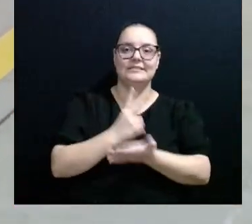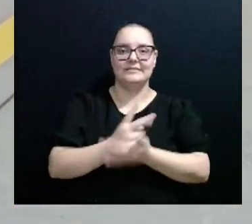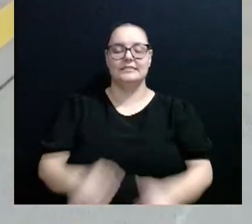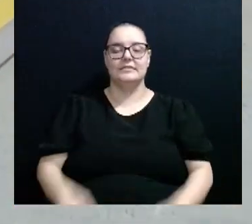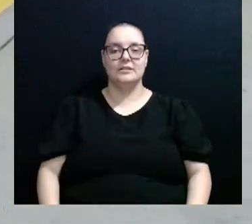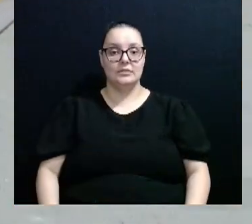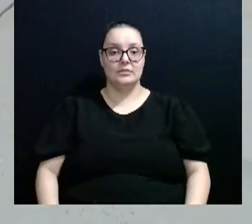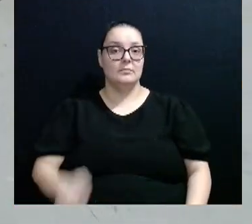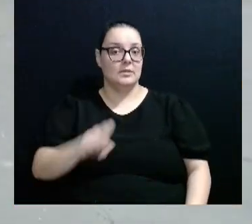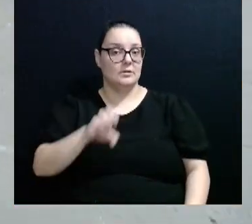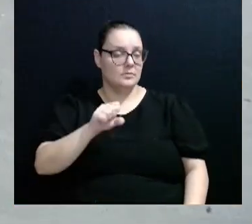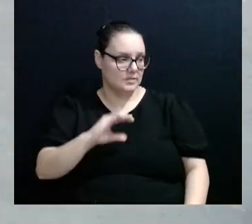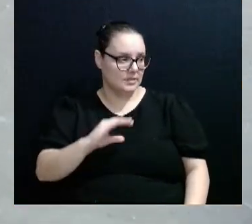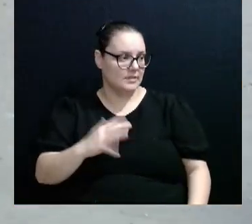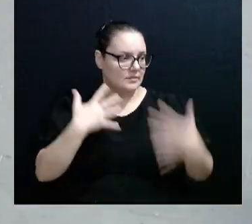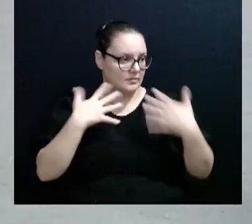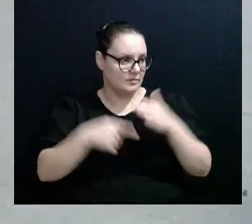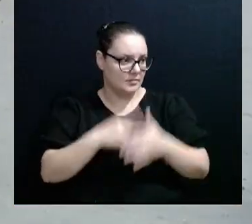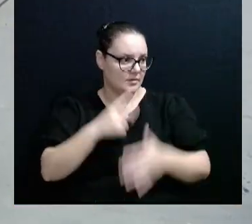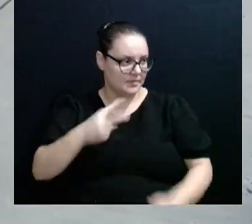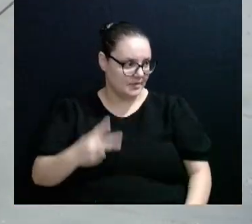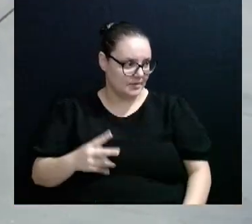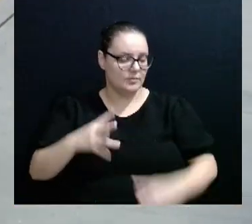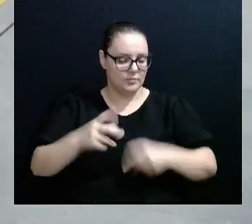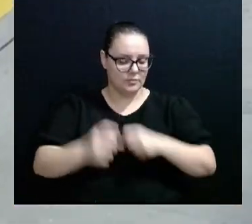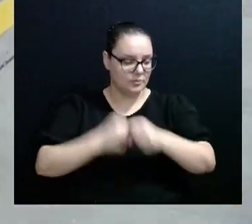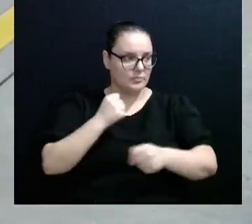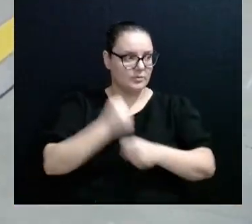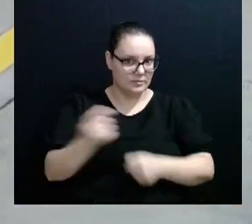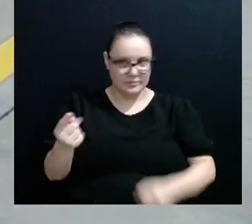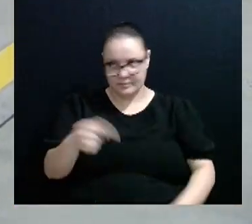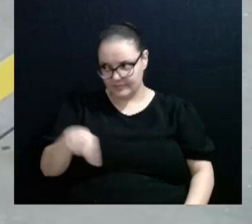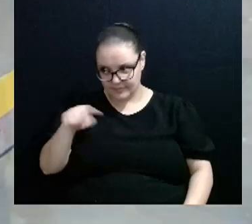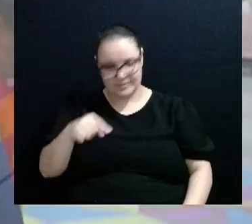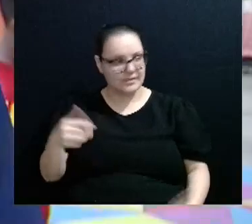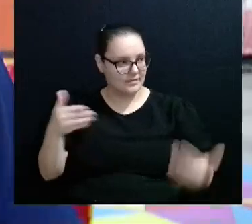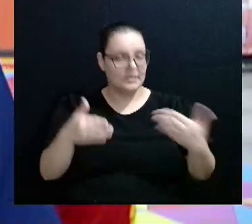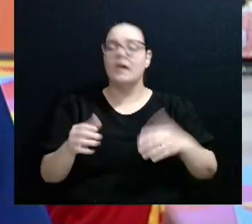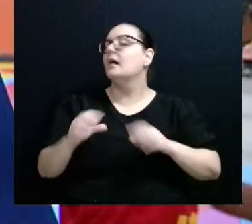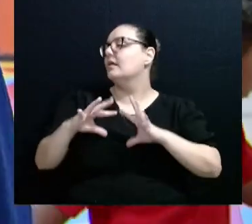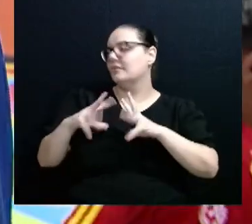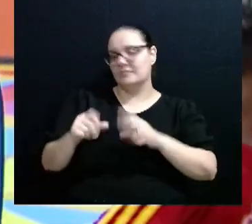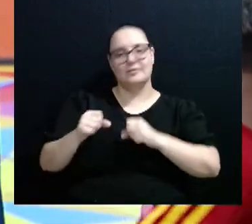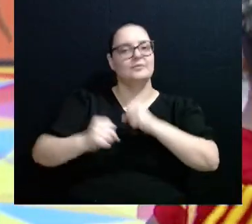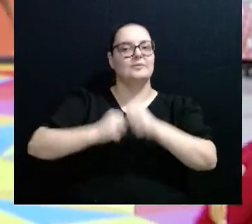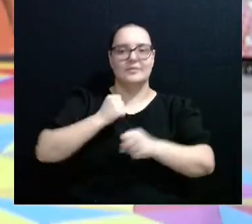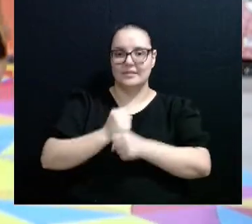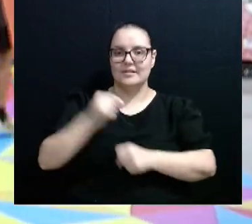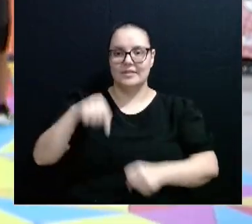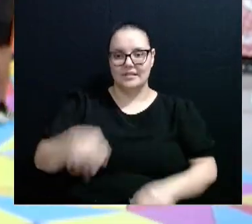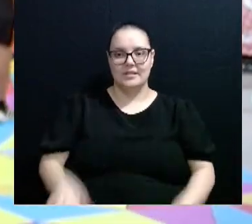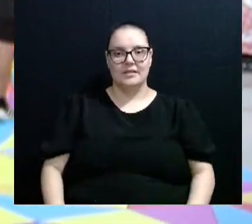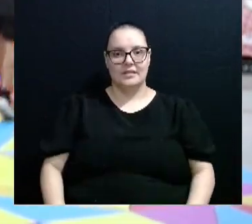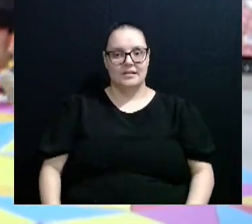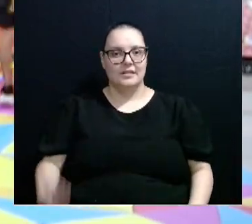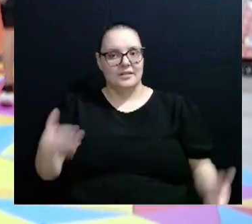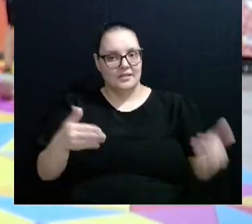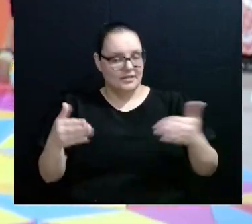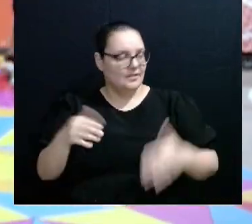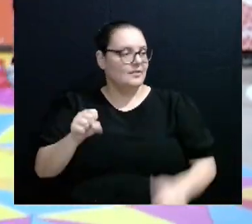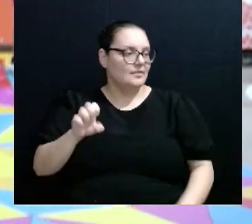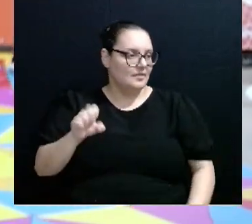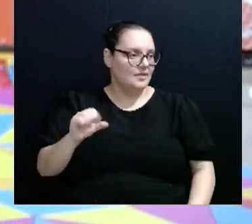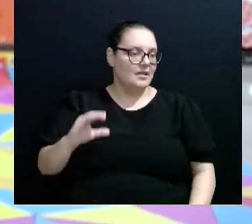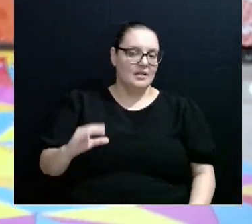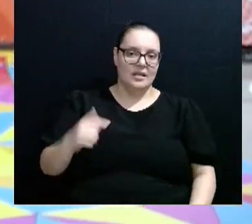é a primeira vez ou todo ano que tem vocês estão aqui? Sim, todo ano a gente está por aqui. Como a gente já é frequentador assíduo do Sesc, então a gente já acompanha a